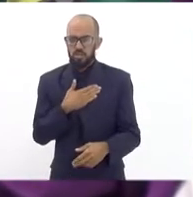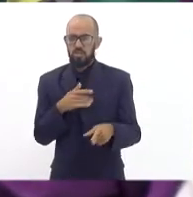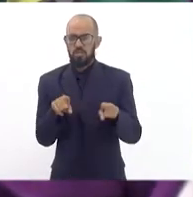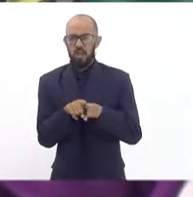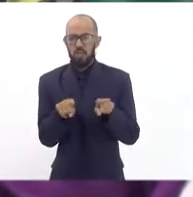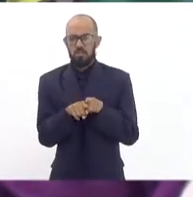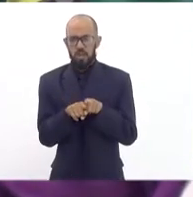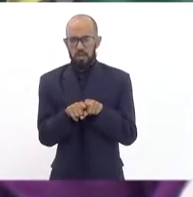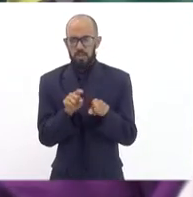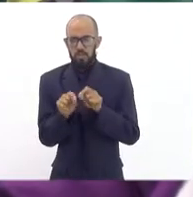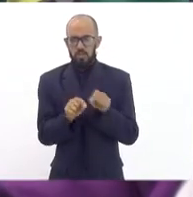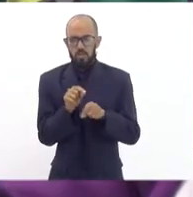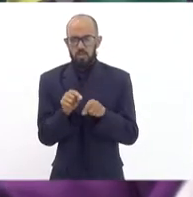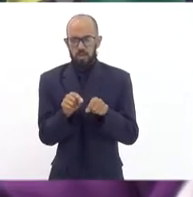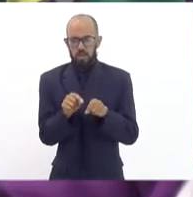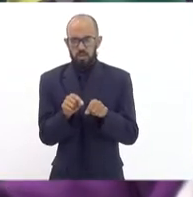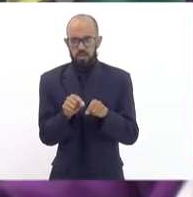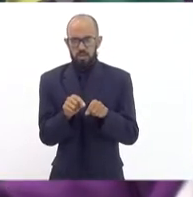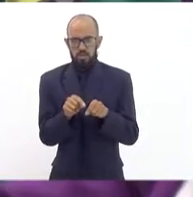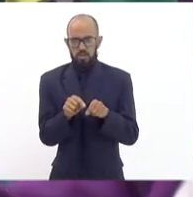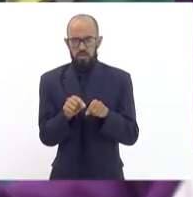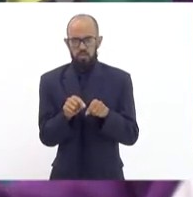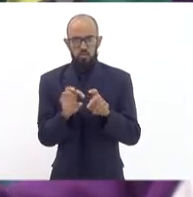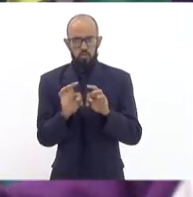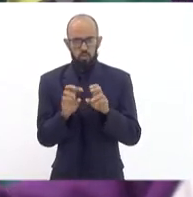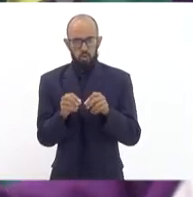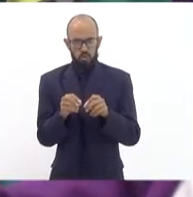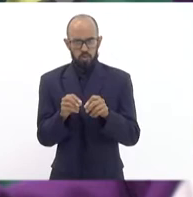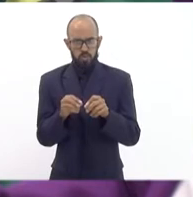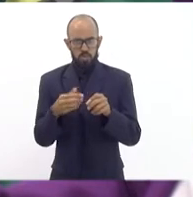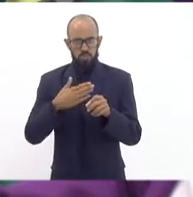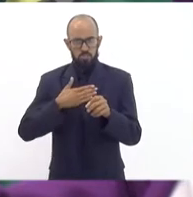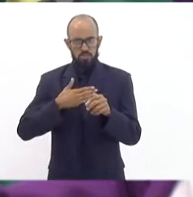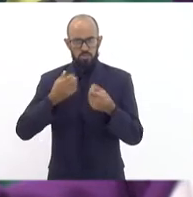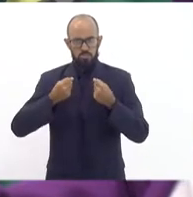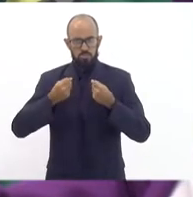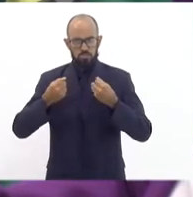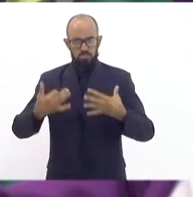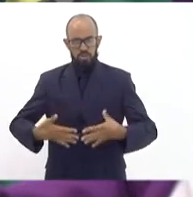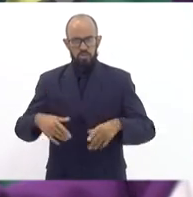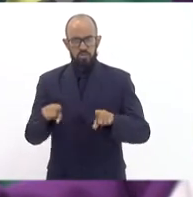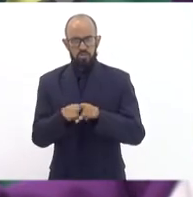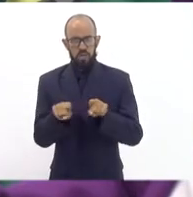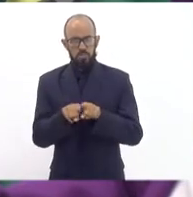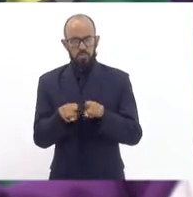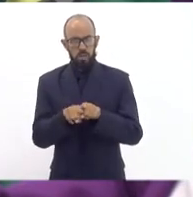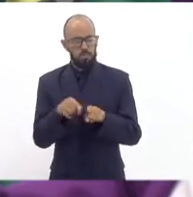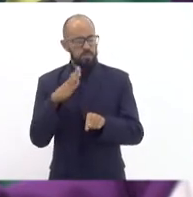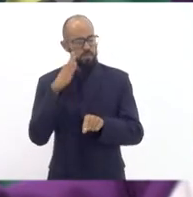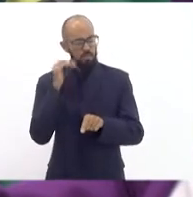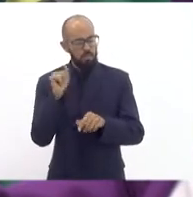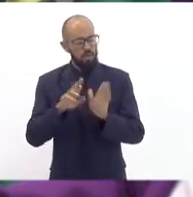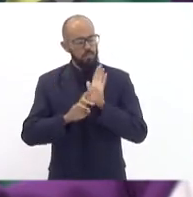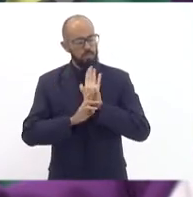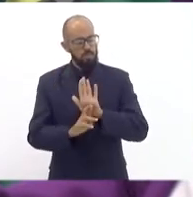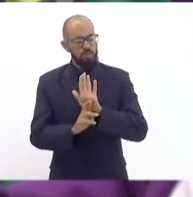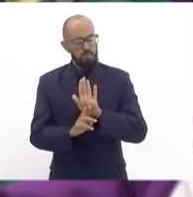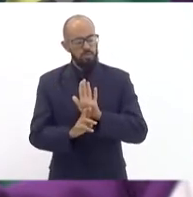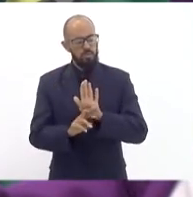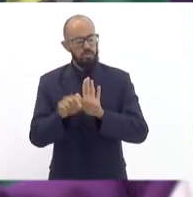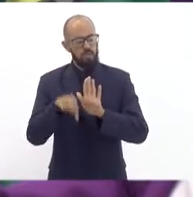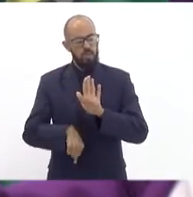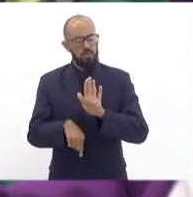fazer exatamente essas considerações e até para ouvir da representação de quem está